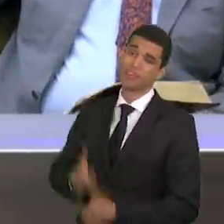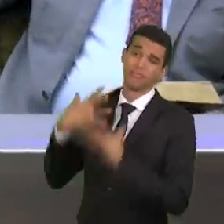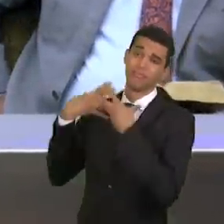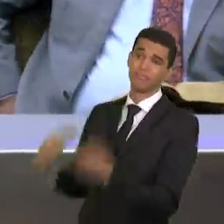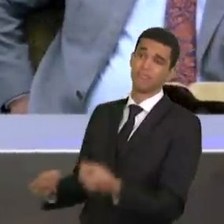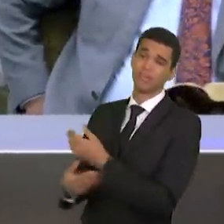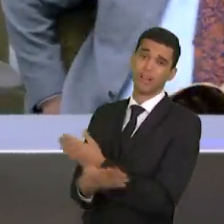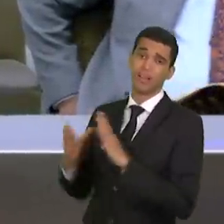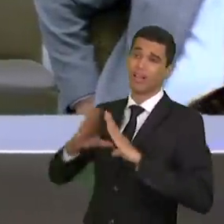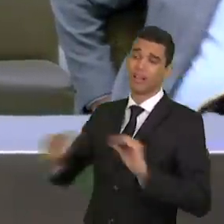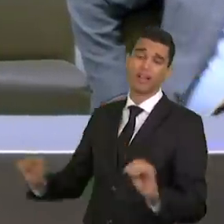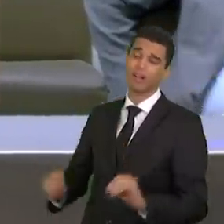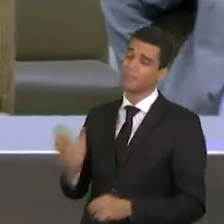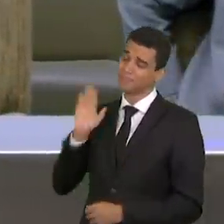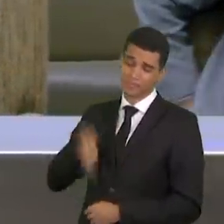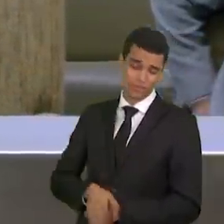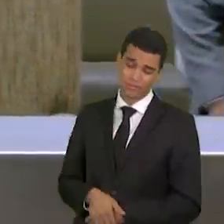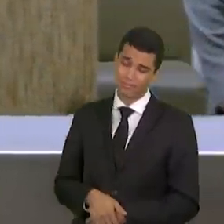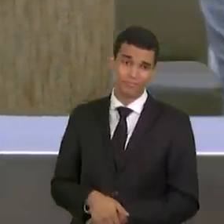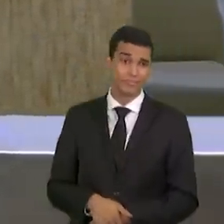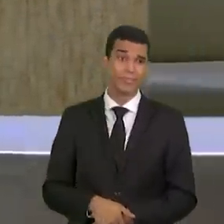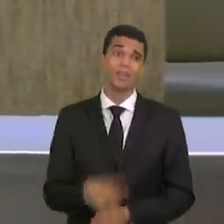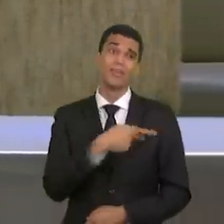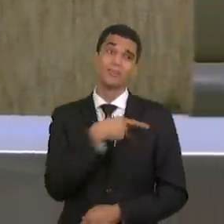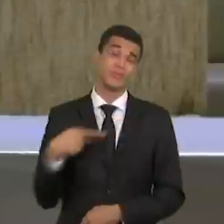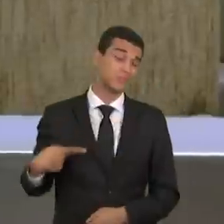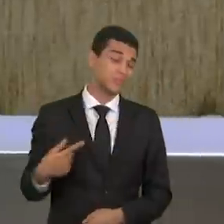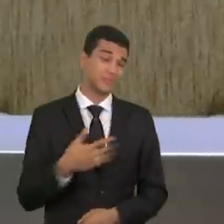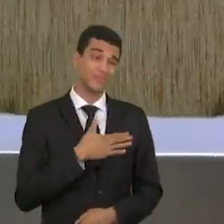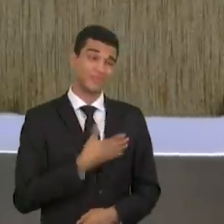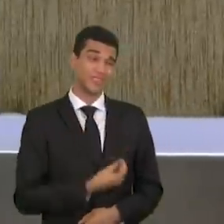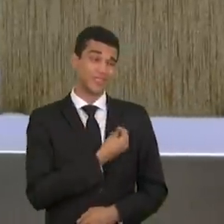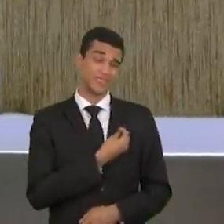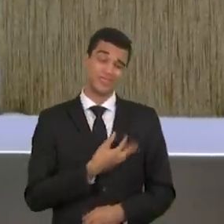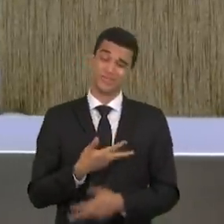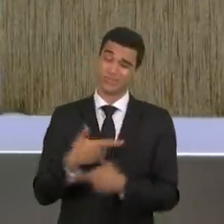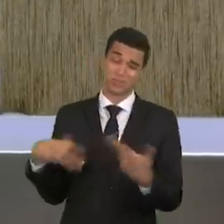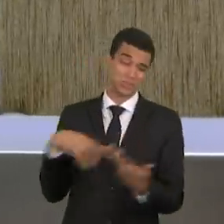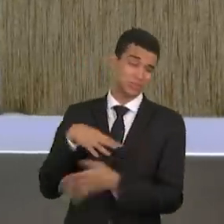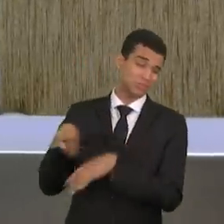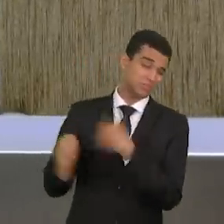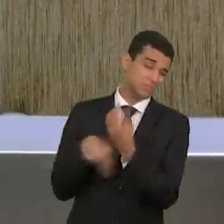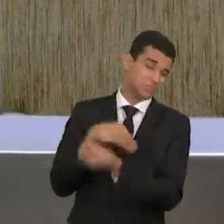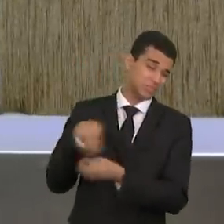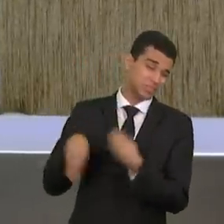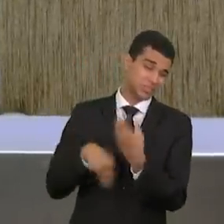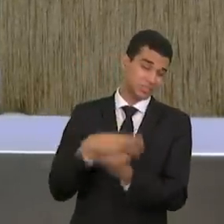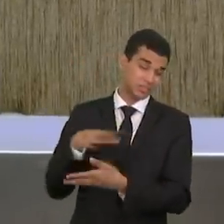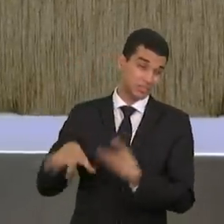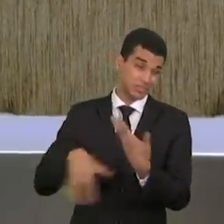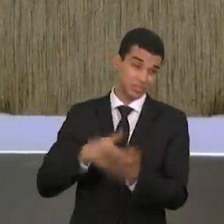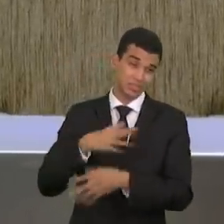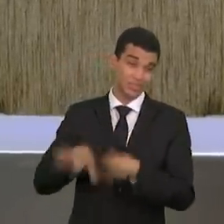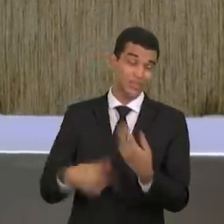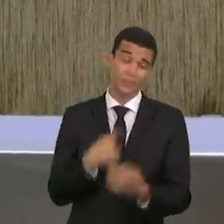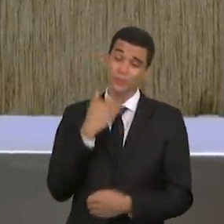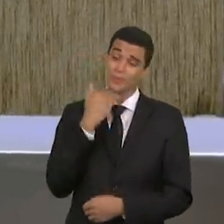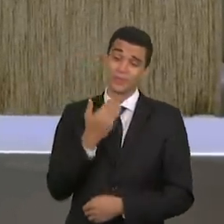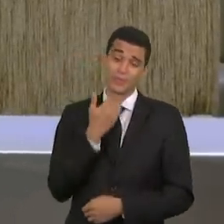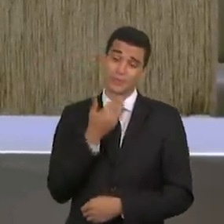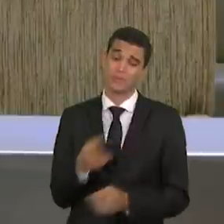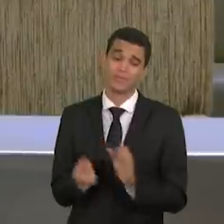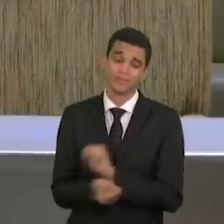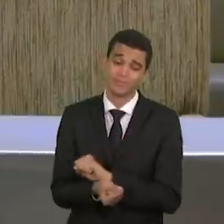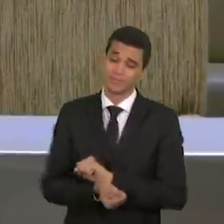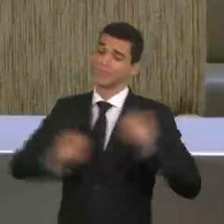forças, pastor, eu estou envolvido num emaranhado de coisas e eu não consigo sair